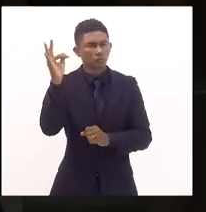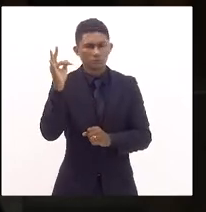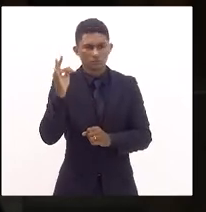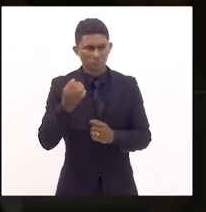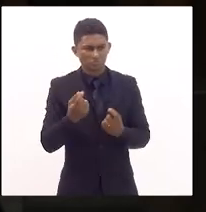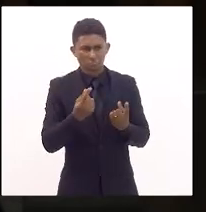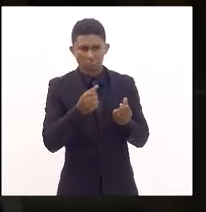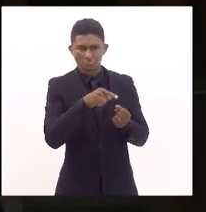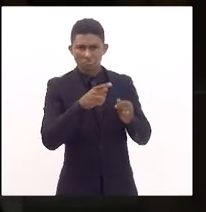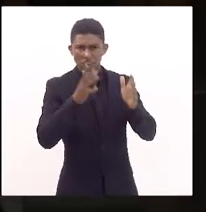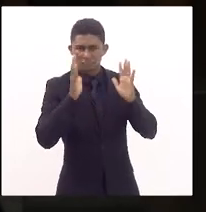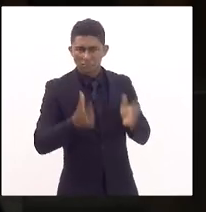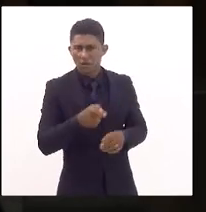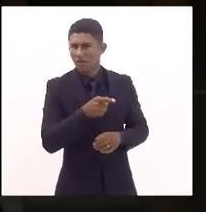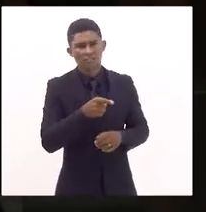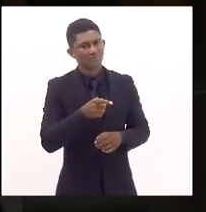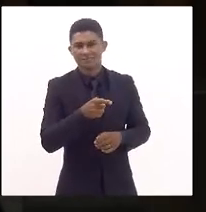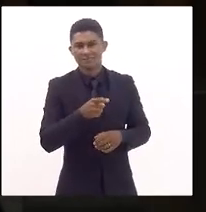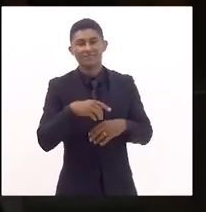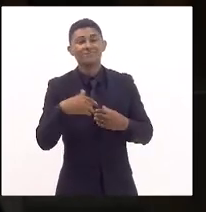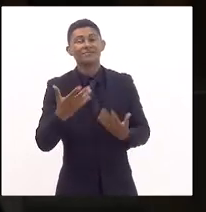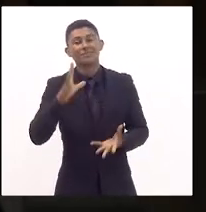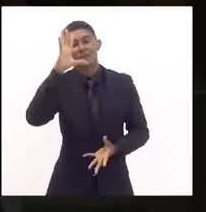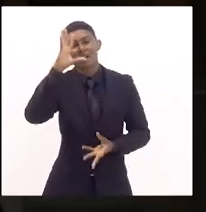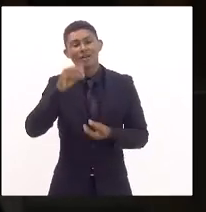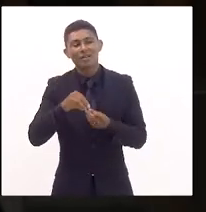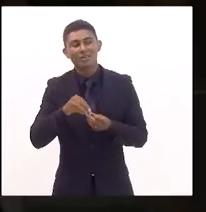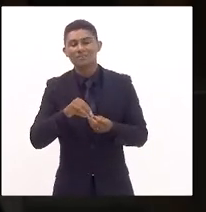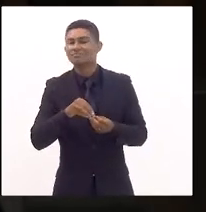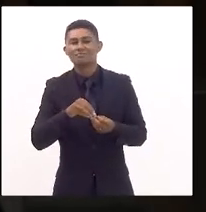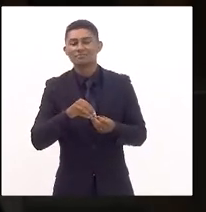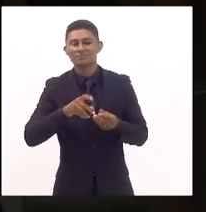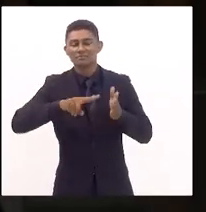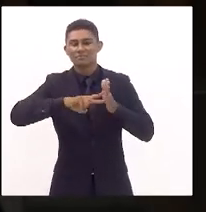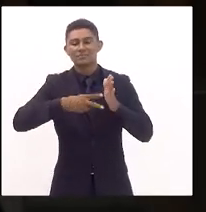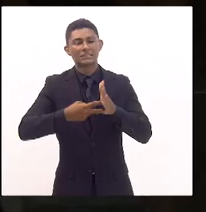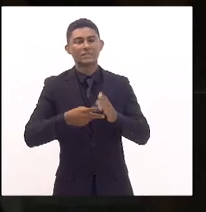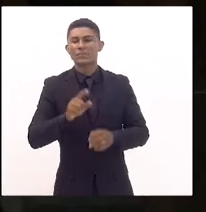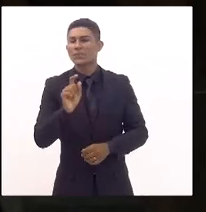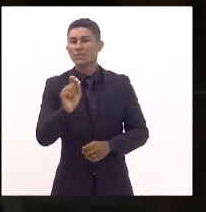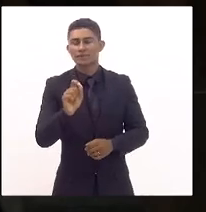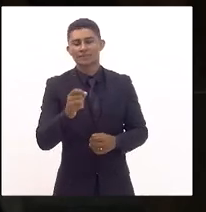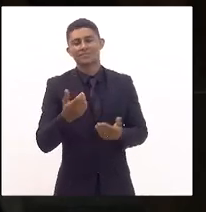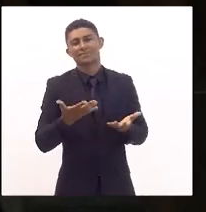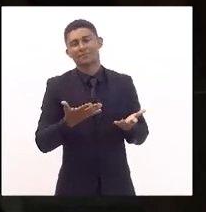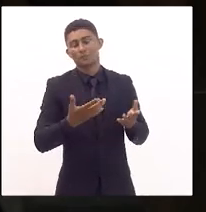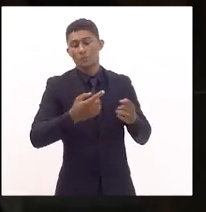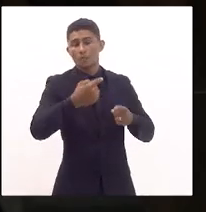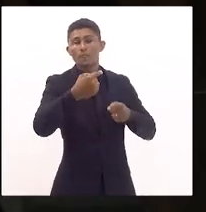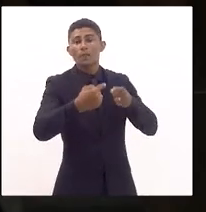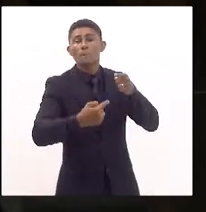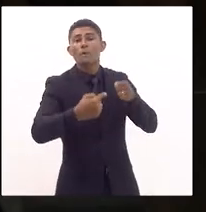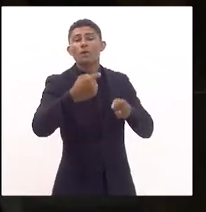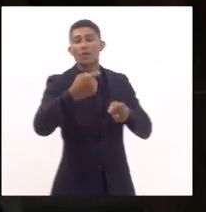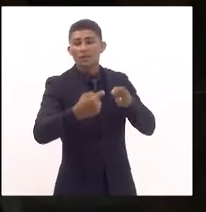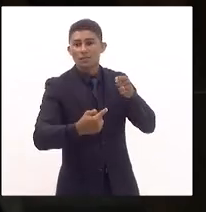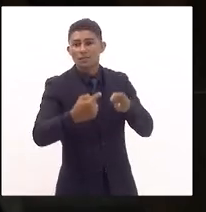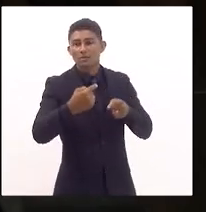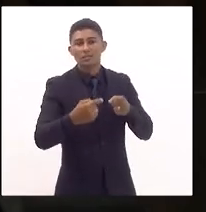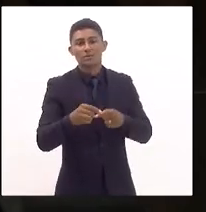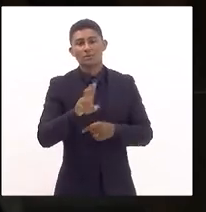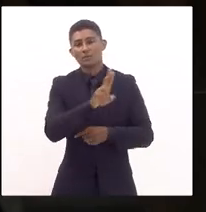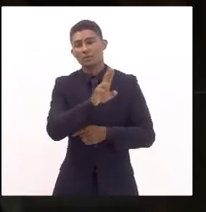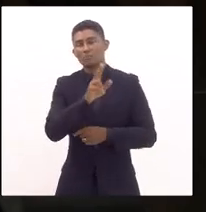é, na linguagem mais rústica, mas é da política essa linguagem, uma